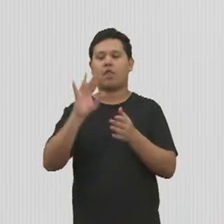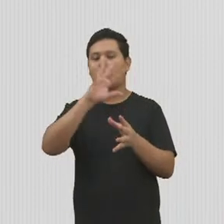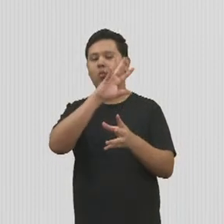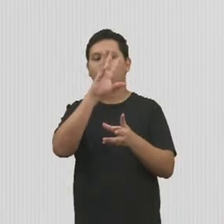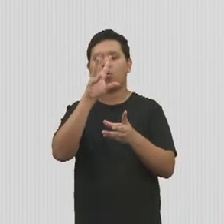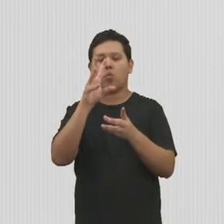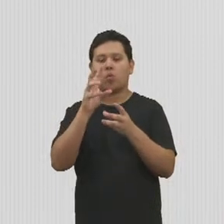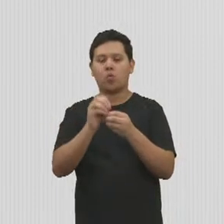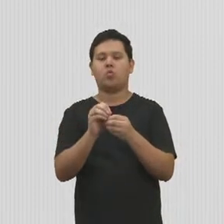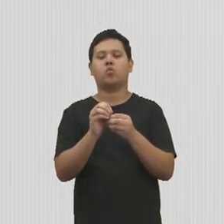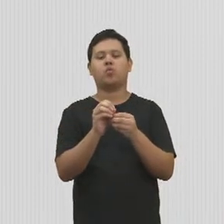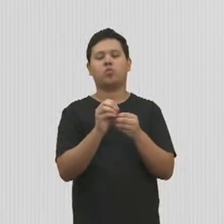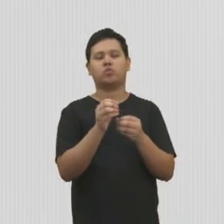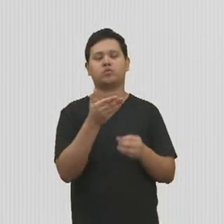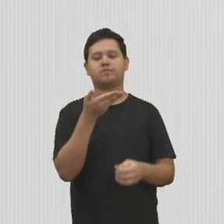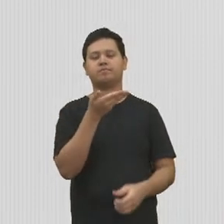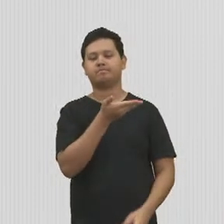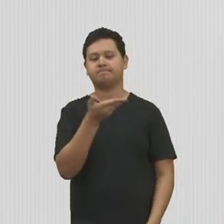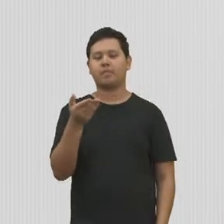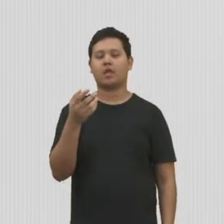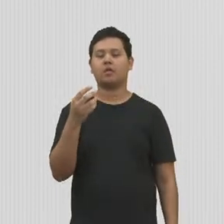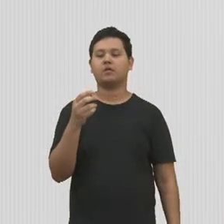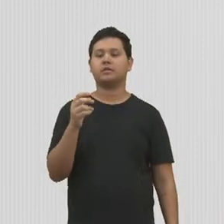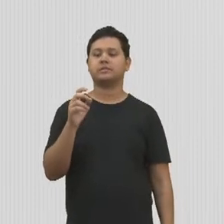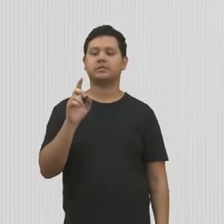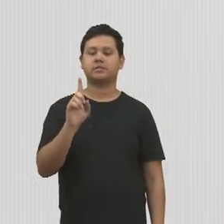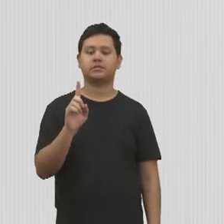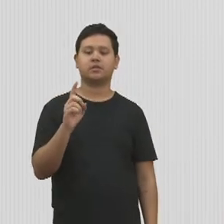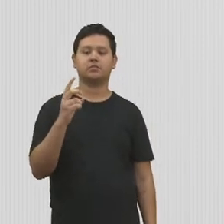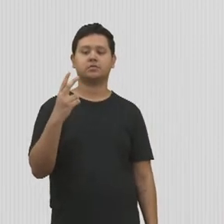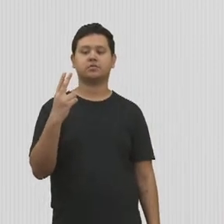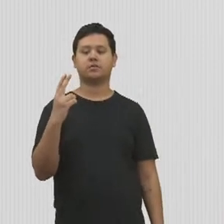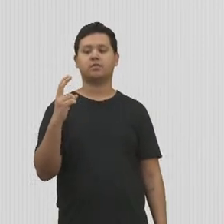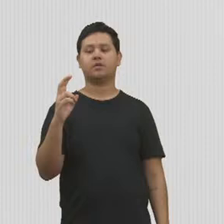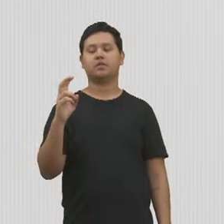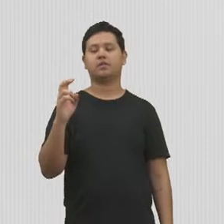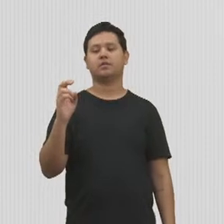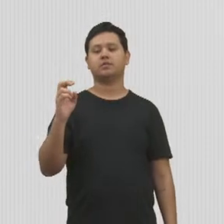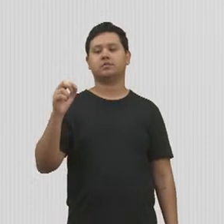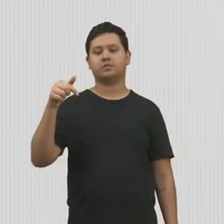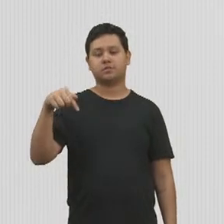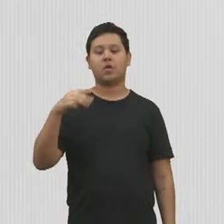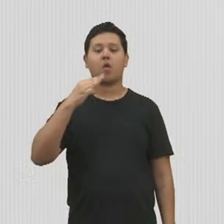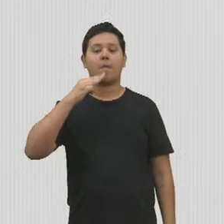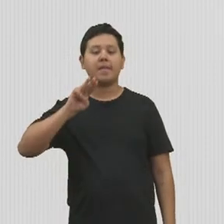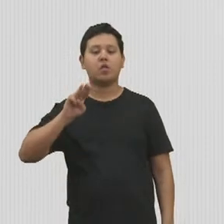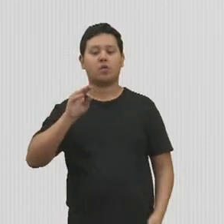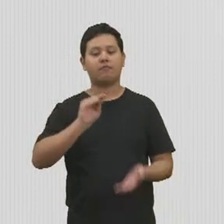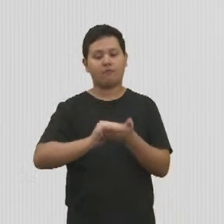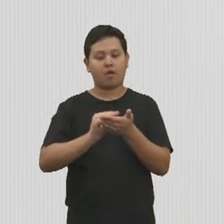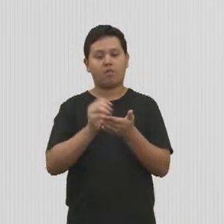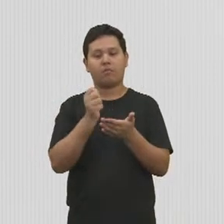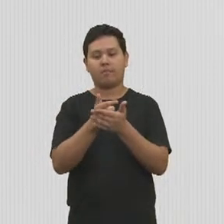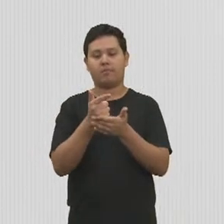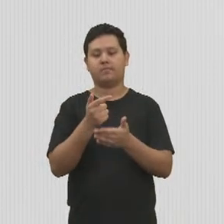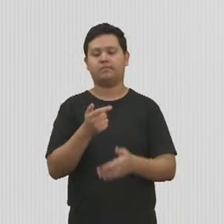os processados e não processados, em torno de 157 milhões. Pode passar, por